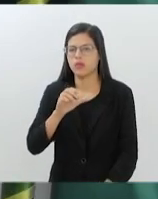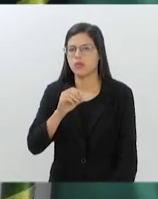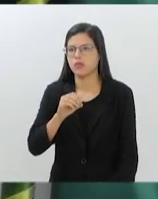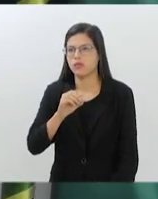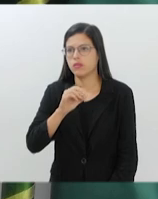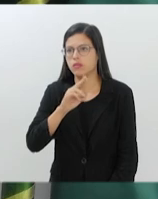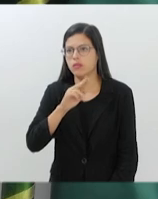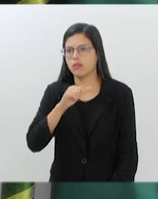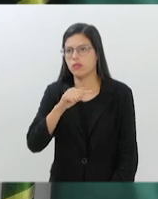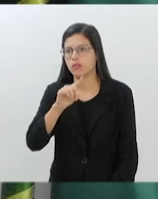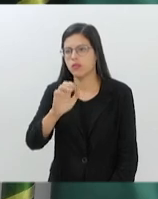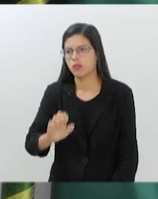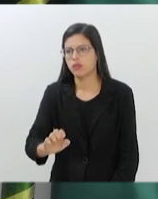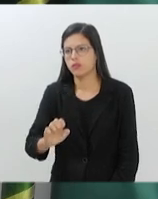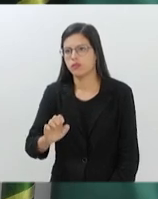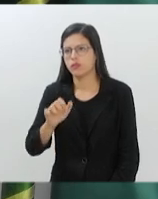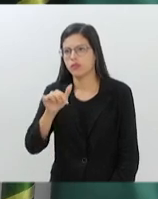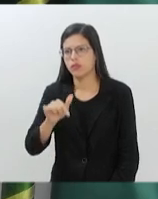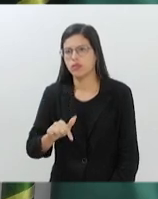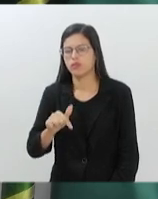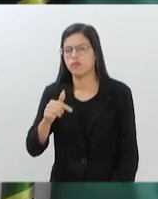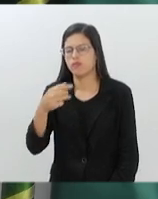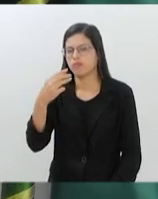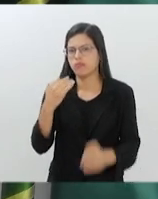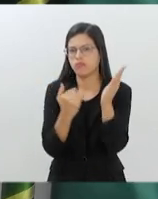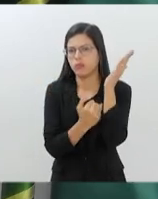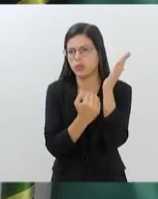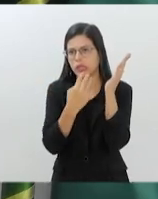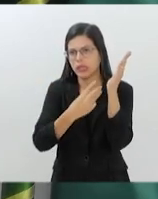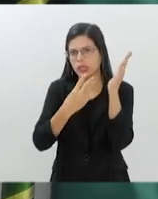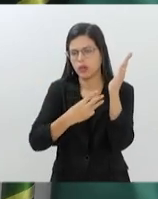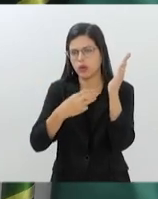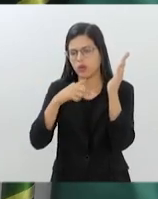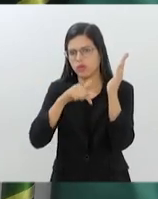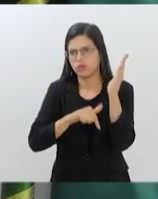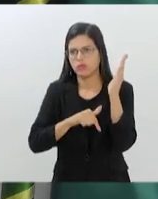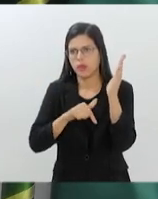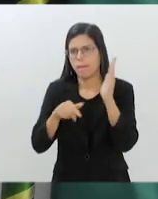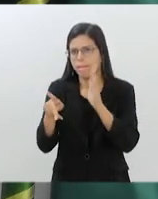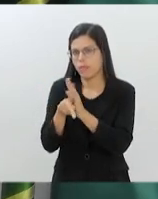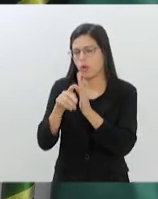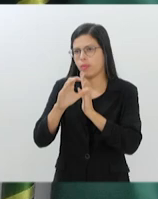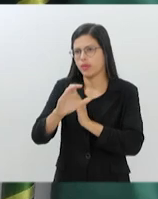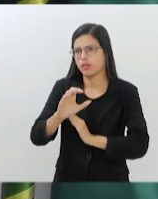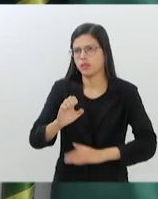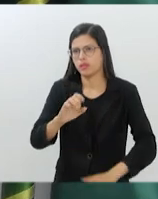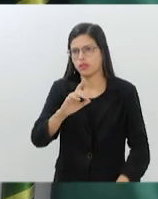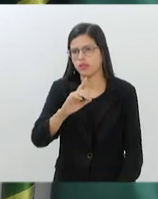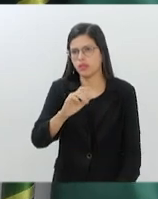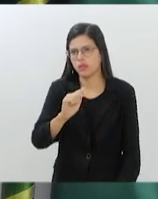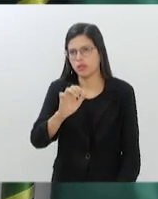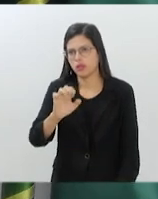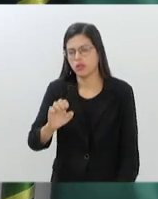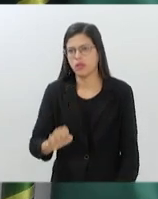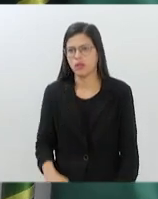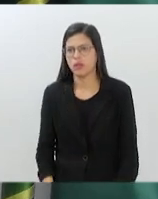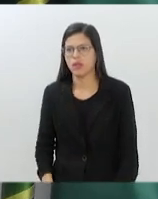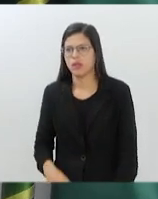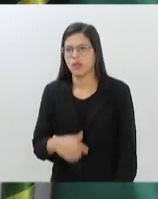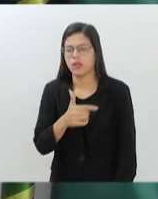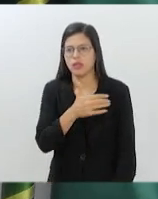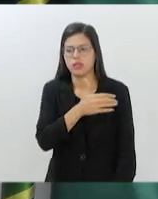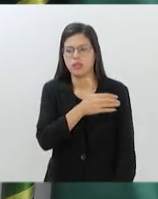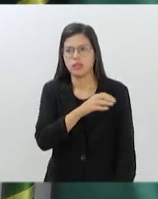andar com suí tá aqui tá aqui ó tá escrito aqui 100 convites